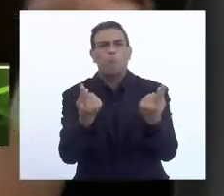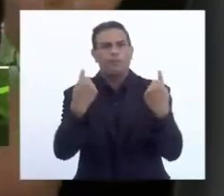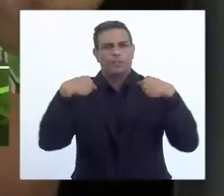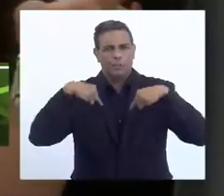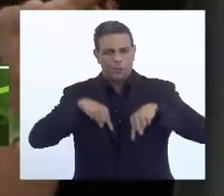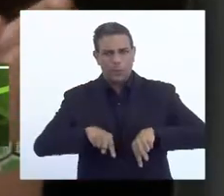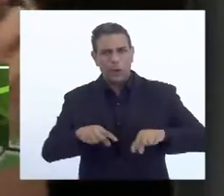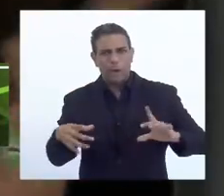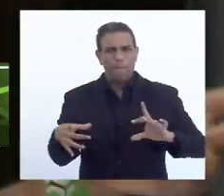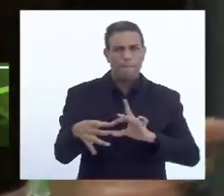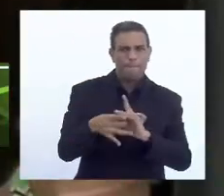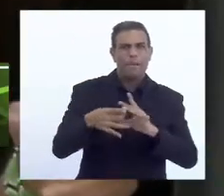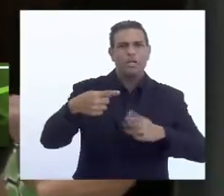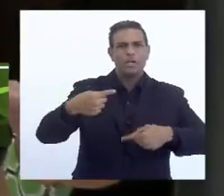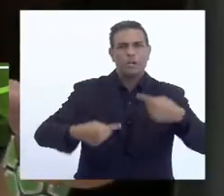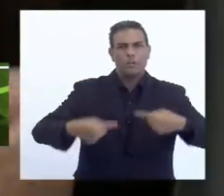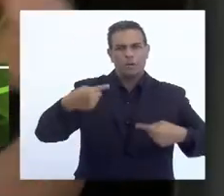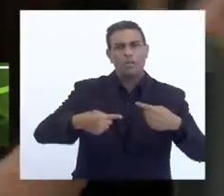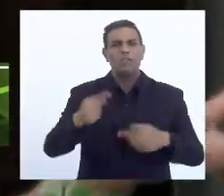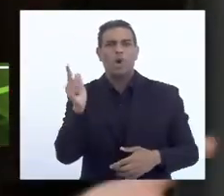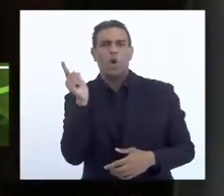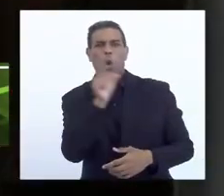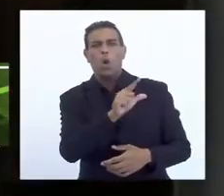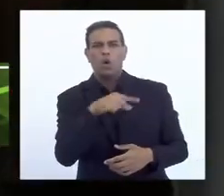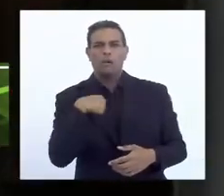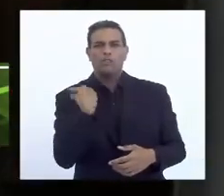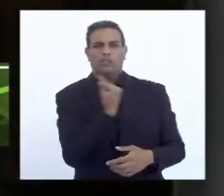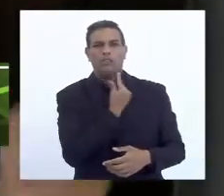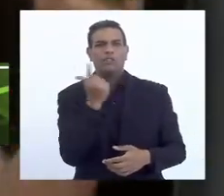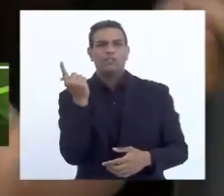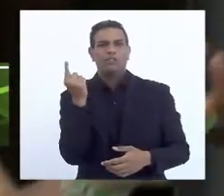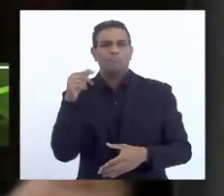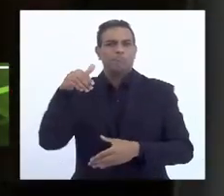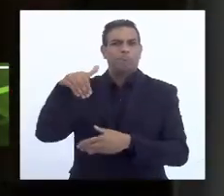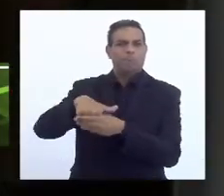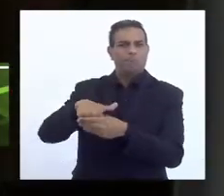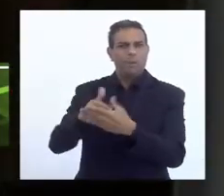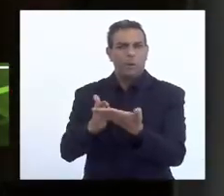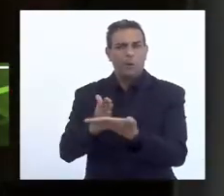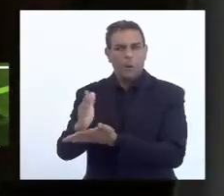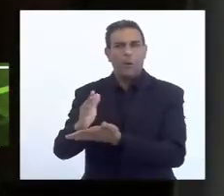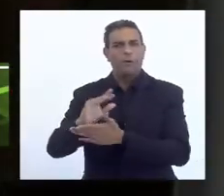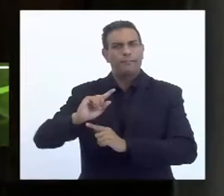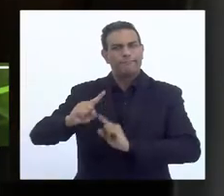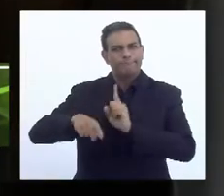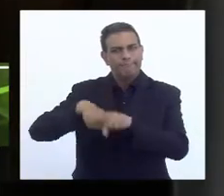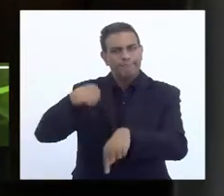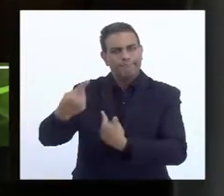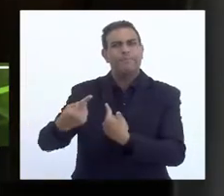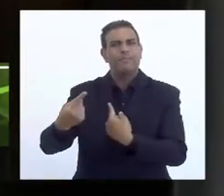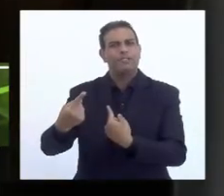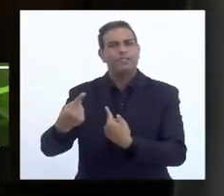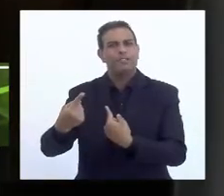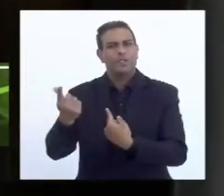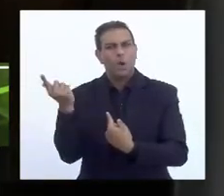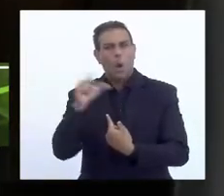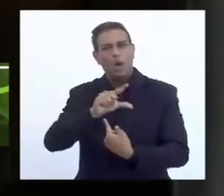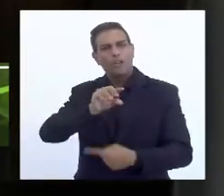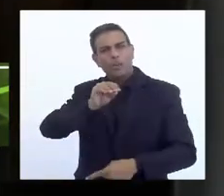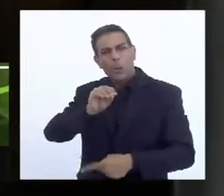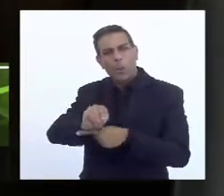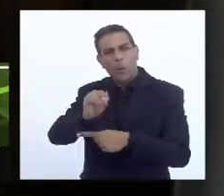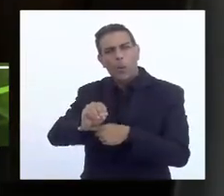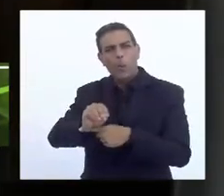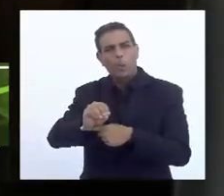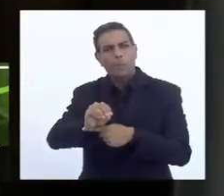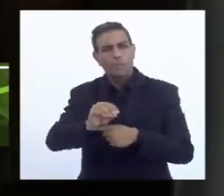porque eleger uma mulher, a gente elege. Cuidar dessa mulher depois que ela é eleita, esse é o maior desafio